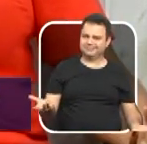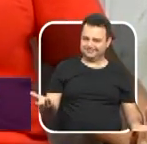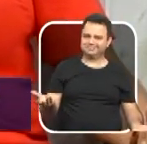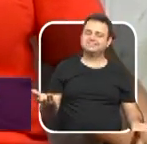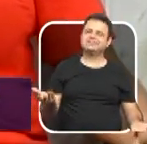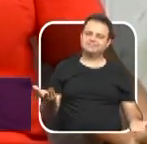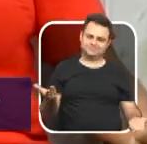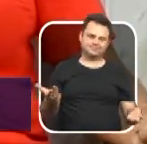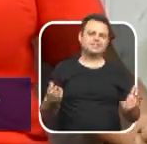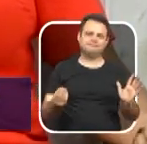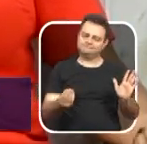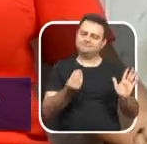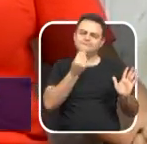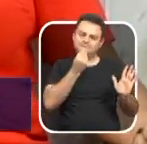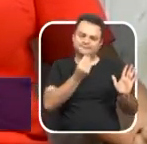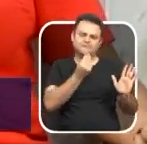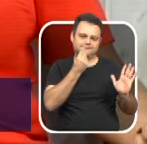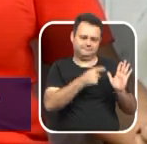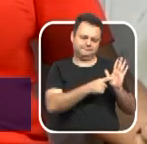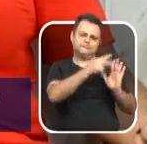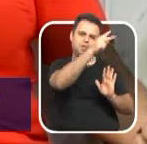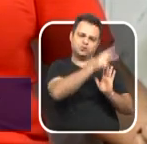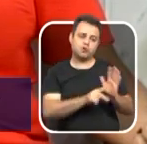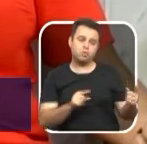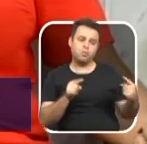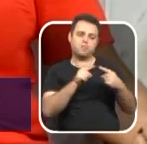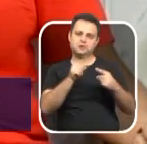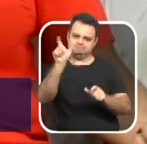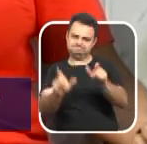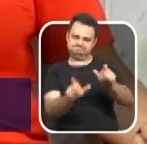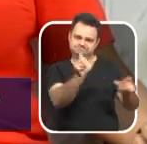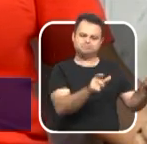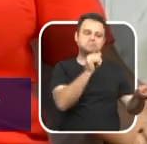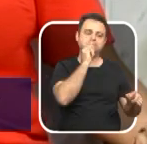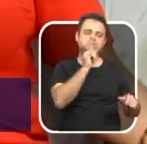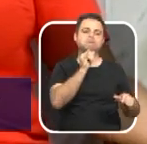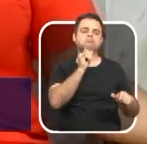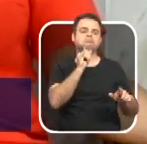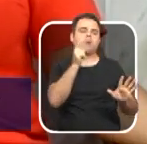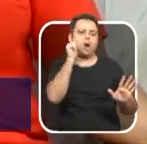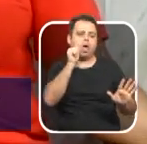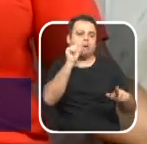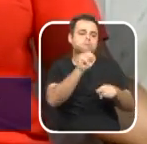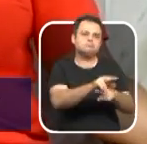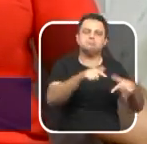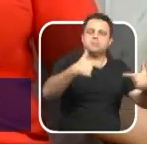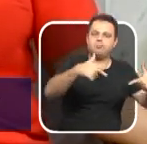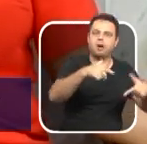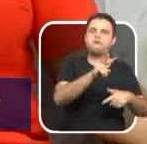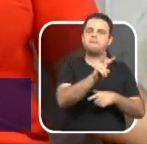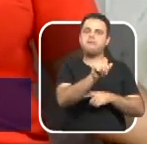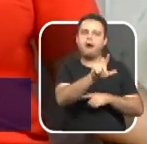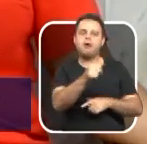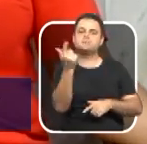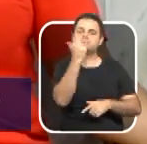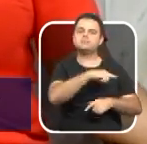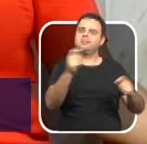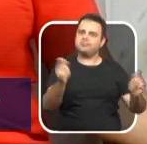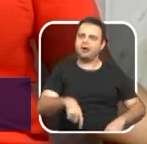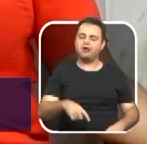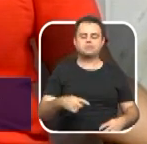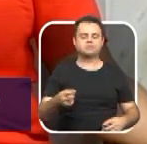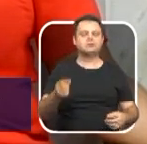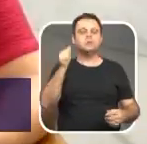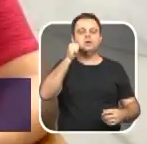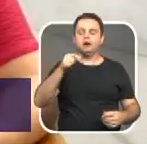vida. Traz novidade de vida às famílias, às mulheres, e isso faz um impacto social muito importante na nossa